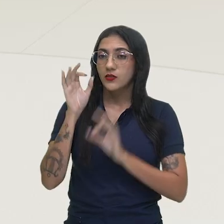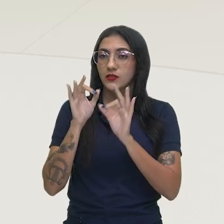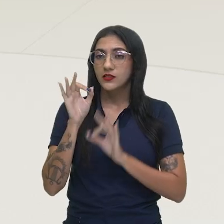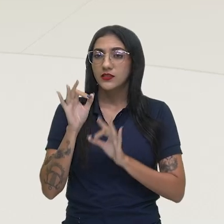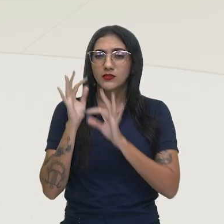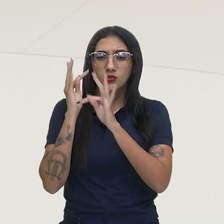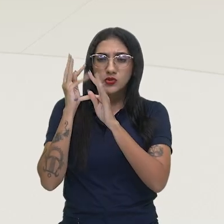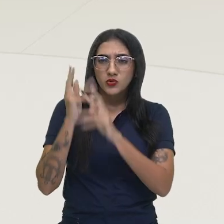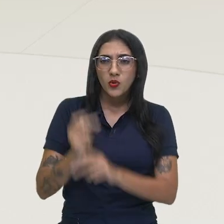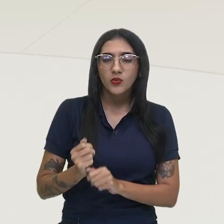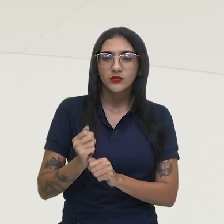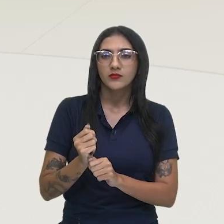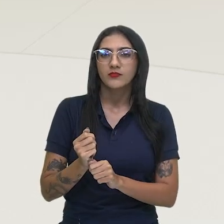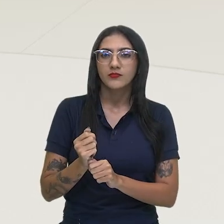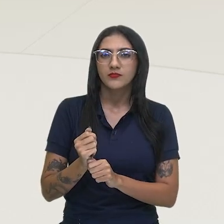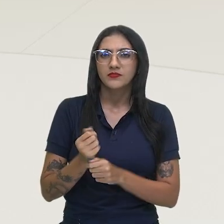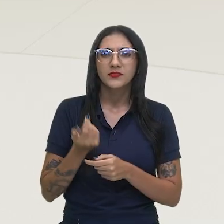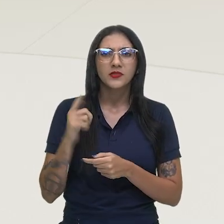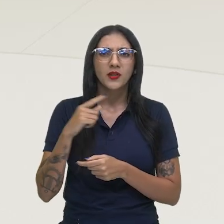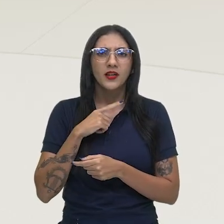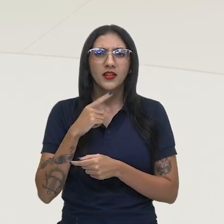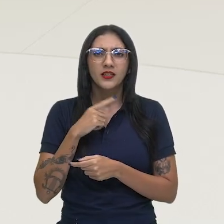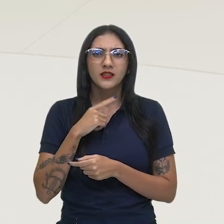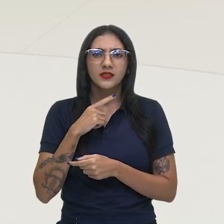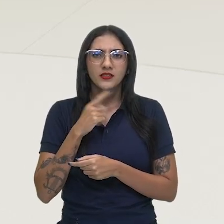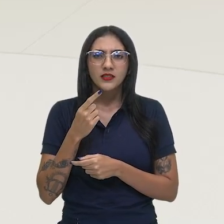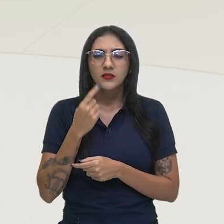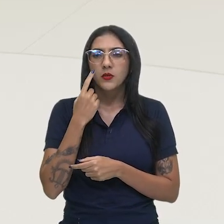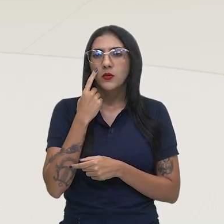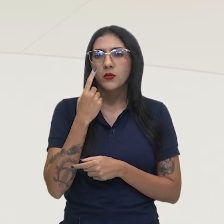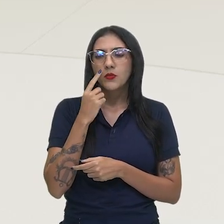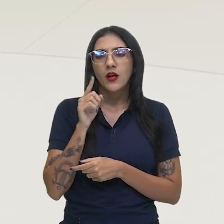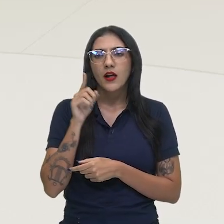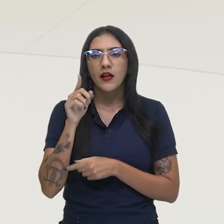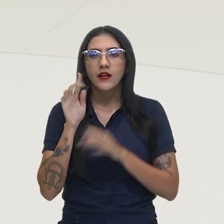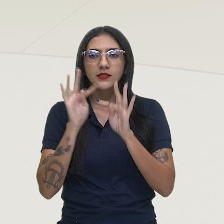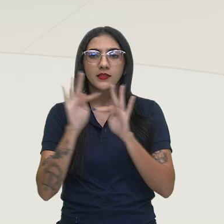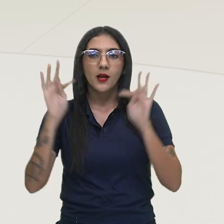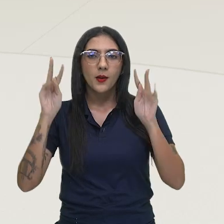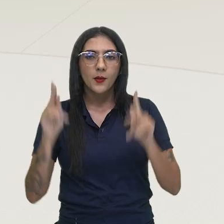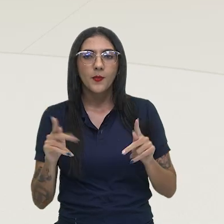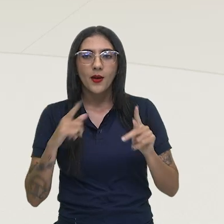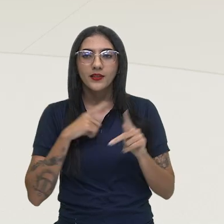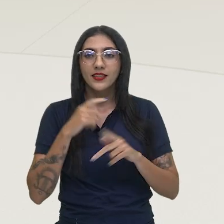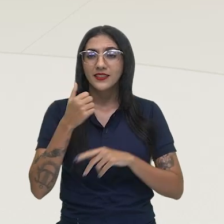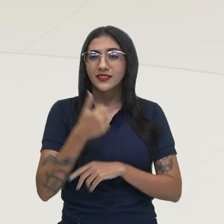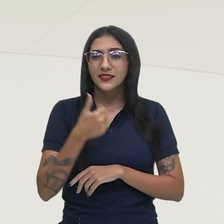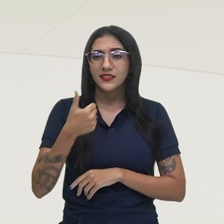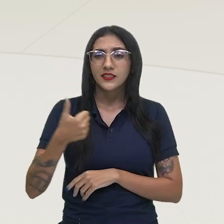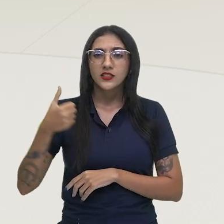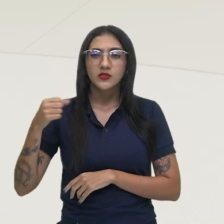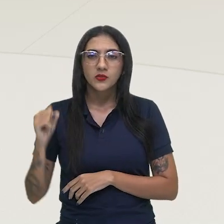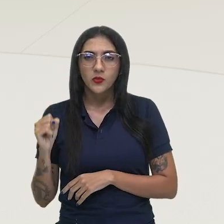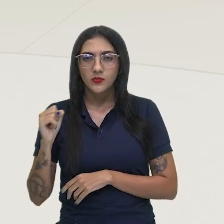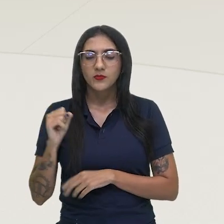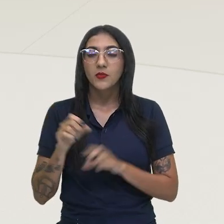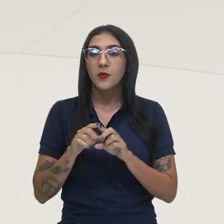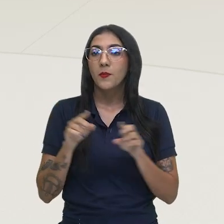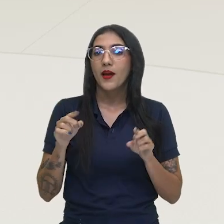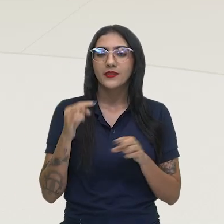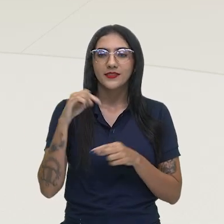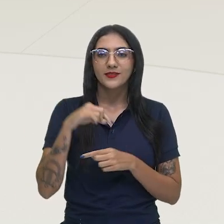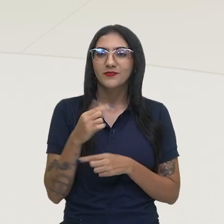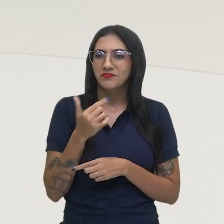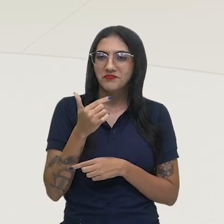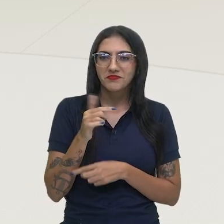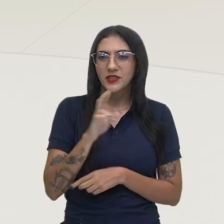vai fazer com todos. Quem é que vai ter todos? Aquele último lá da tabela periódica, que tem 118. Mas é claro que aqui a gente não